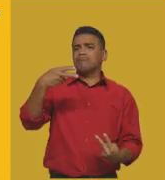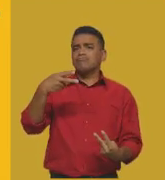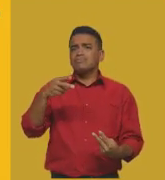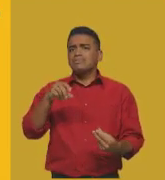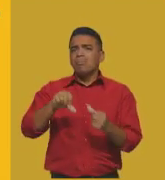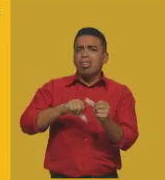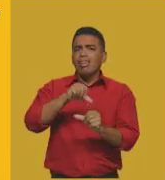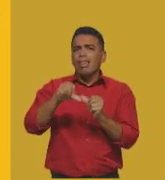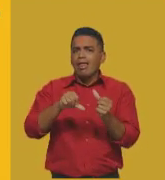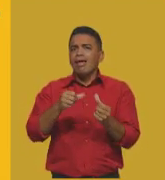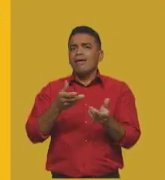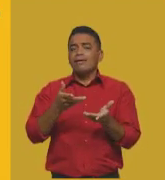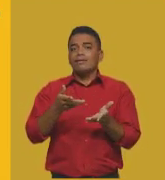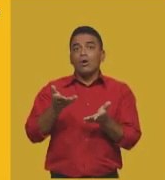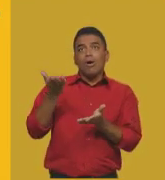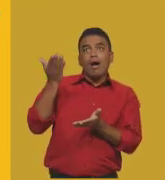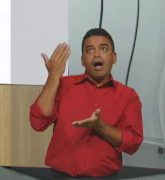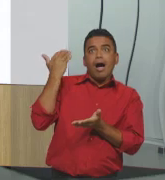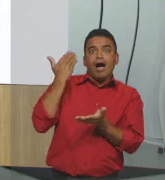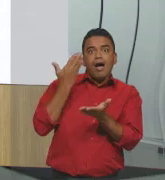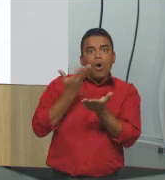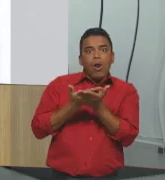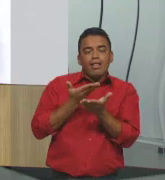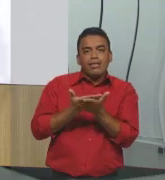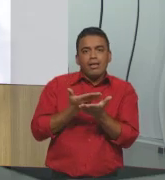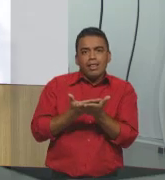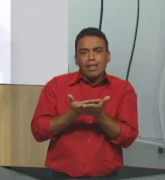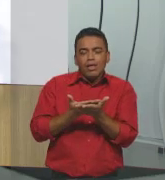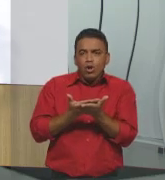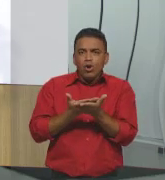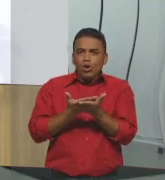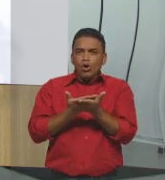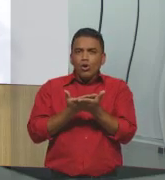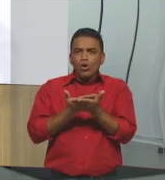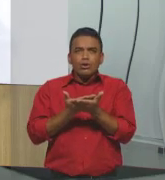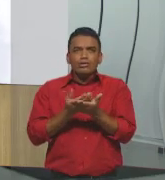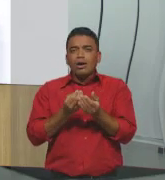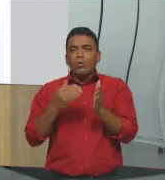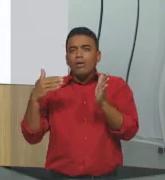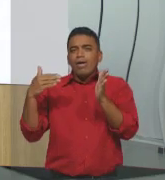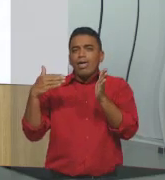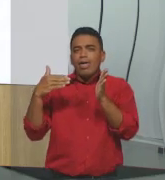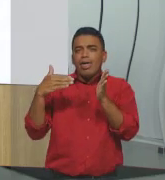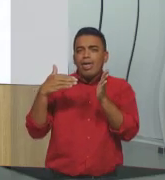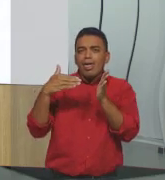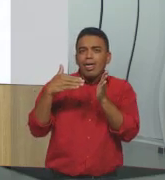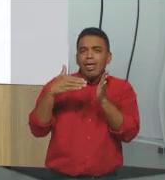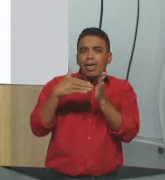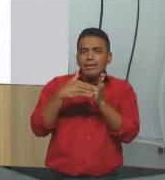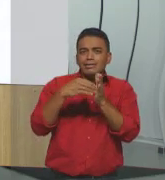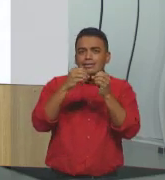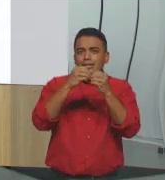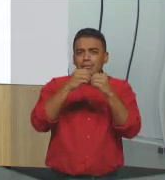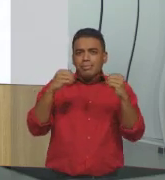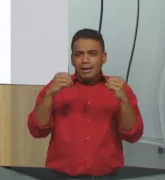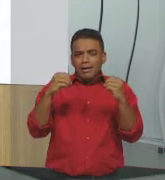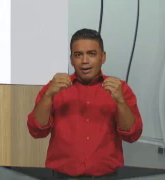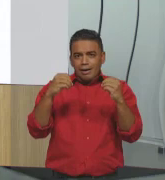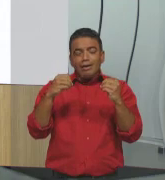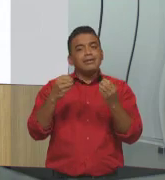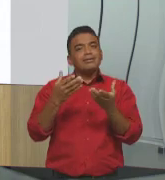anterior, onde na aula anterior falamos sobre as enzimas de restrição, da técnica de